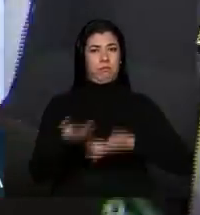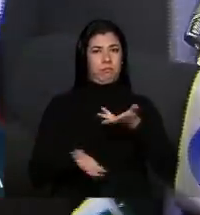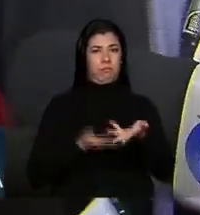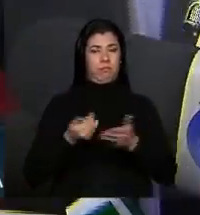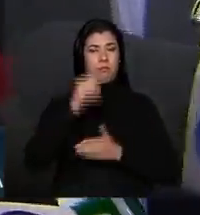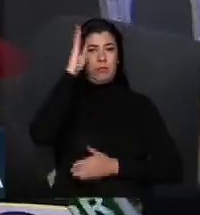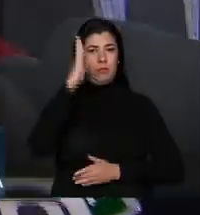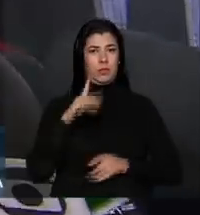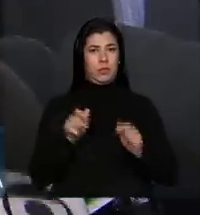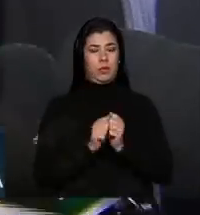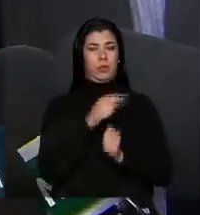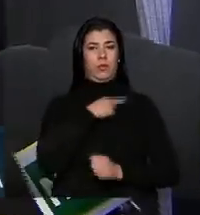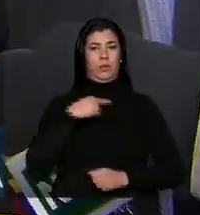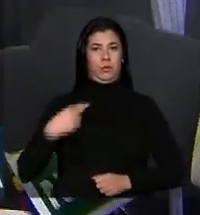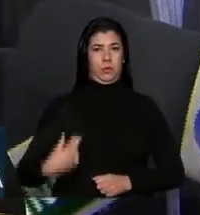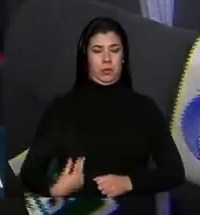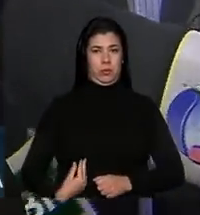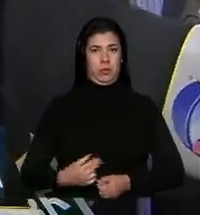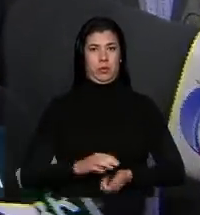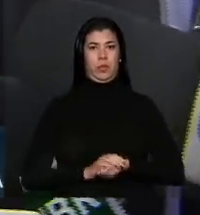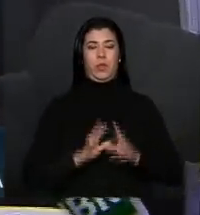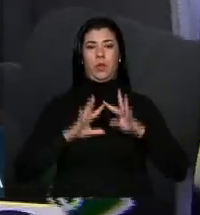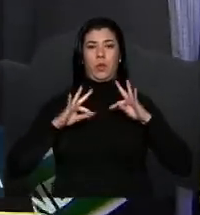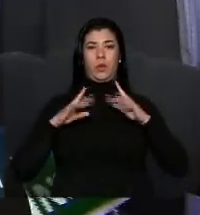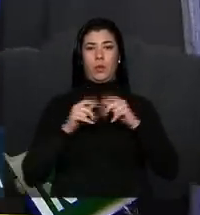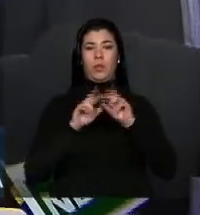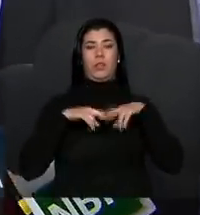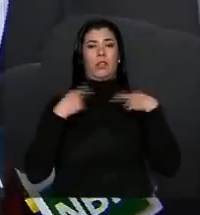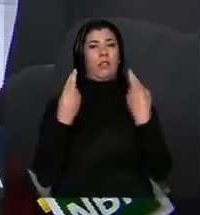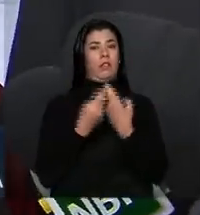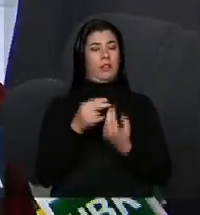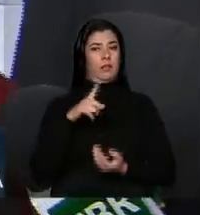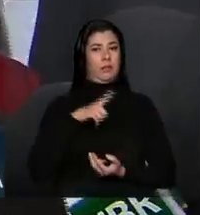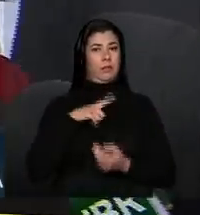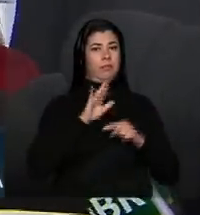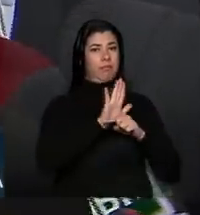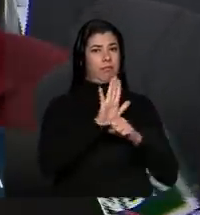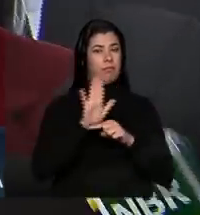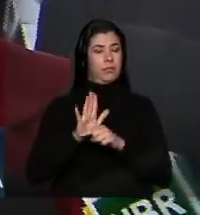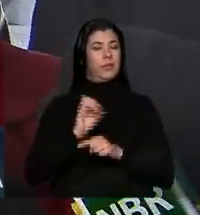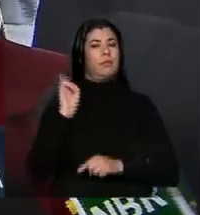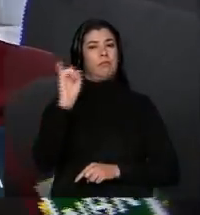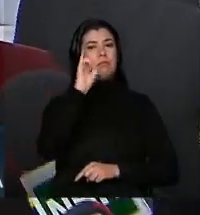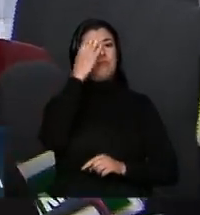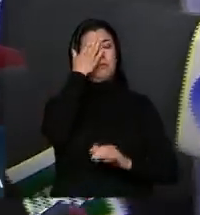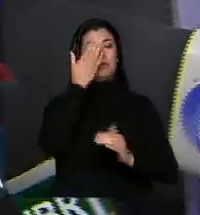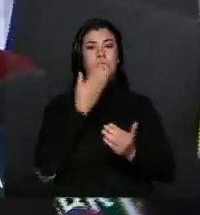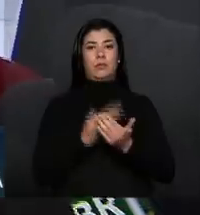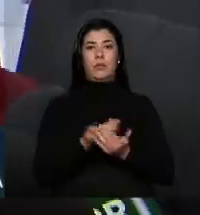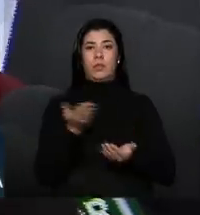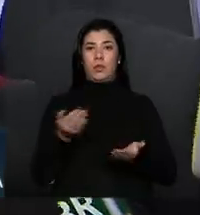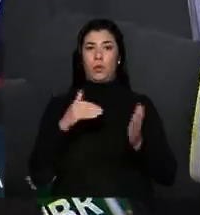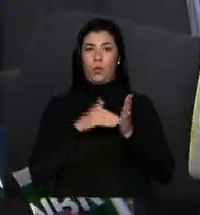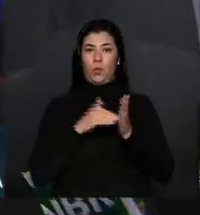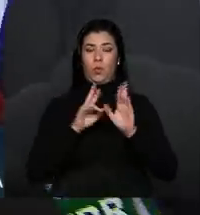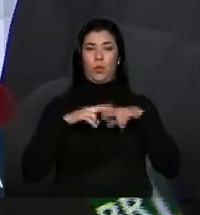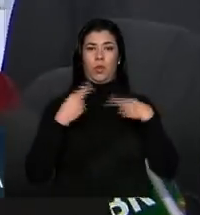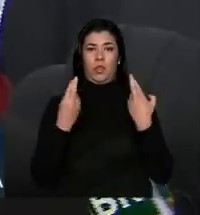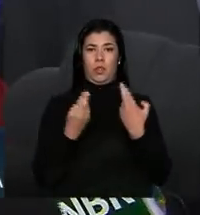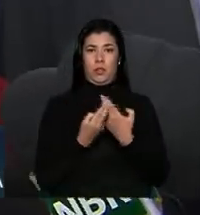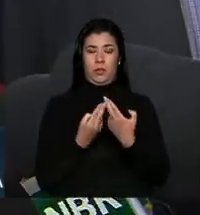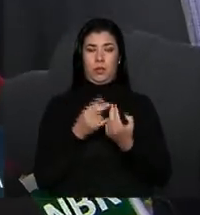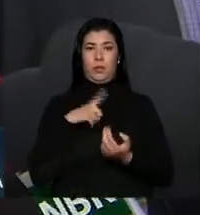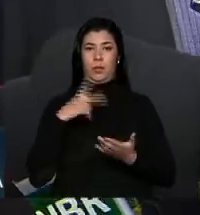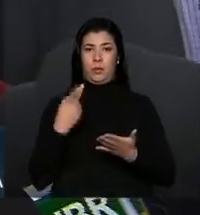relações Brasil e China. Todas as reuniões deram sua contribuição, mas eu acredito que essa última reunião